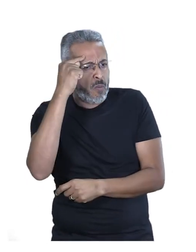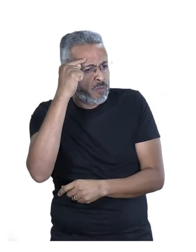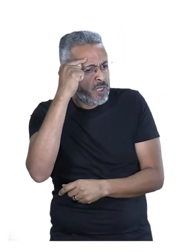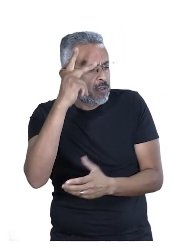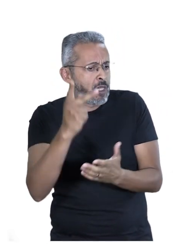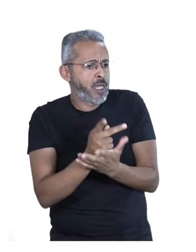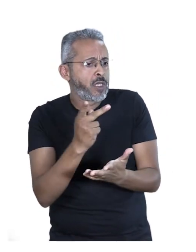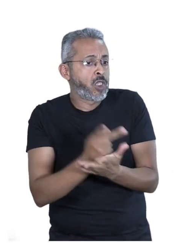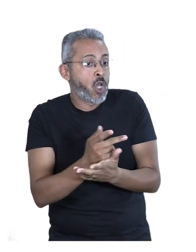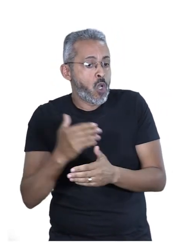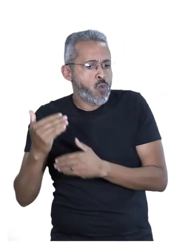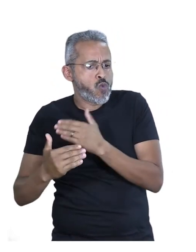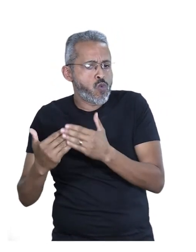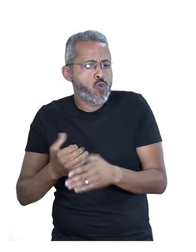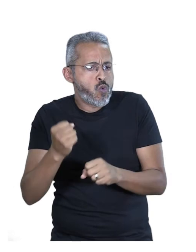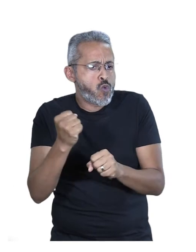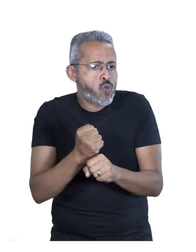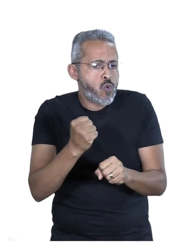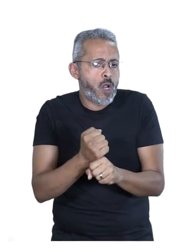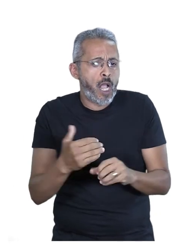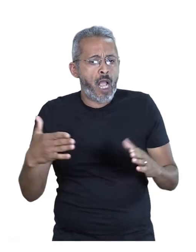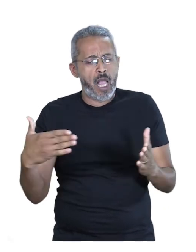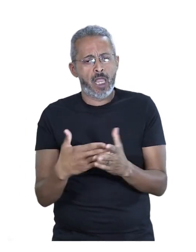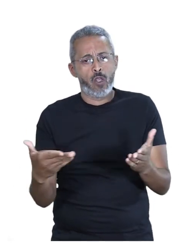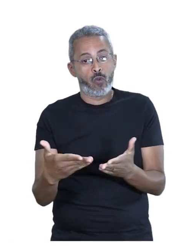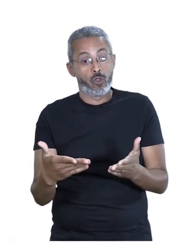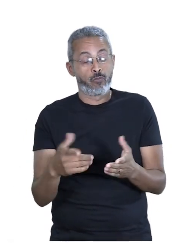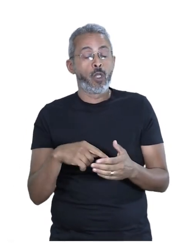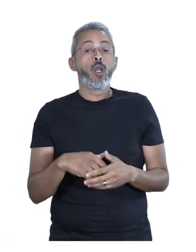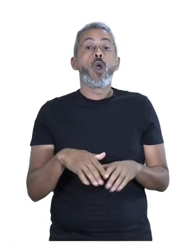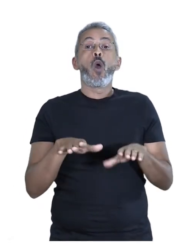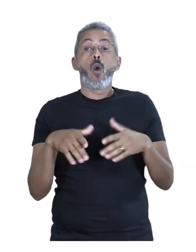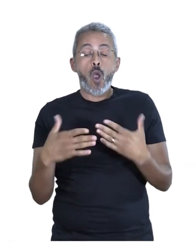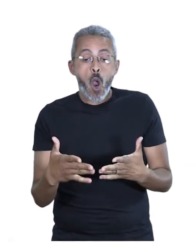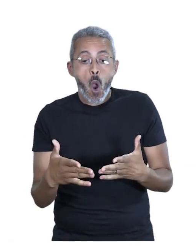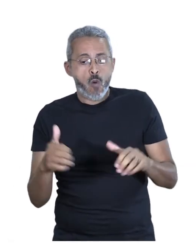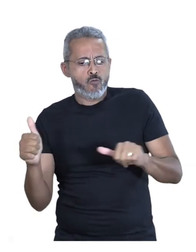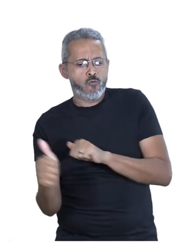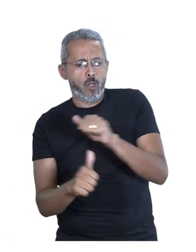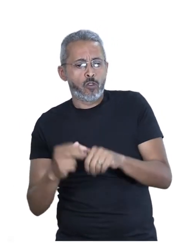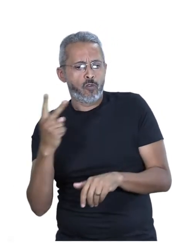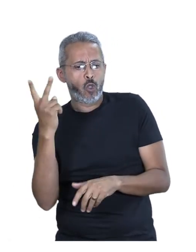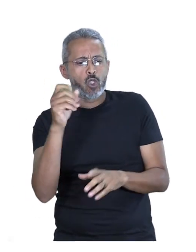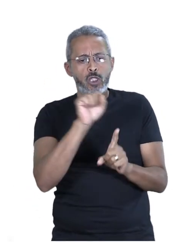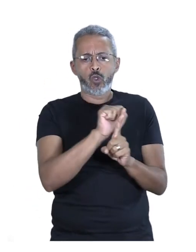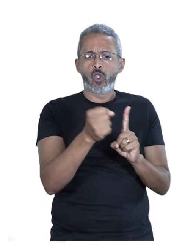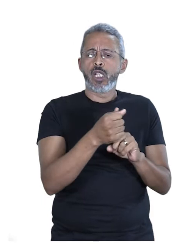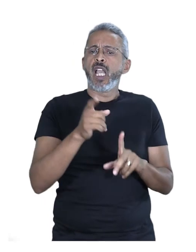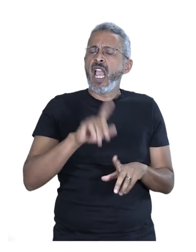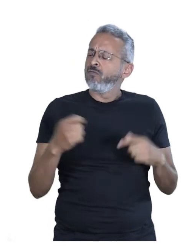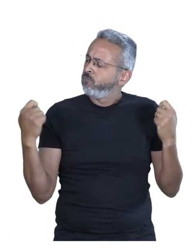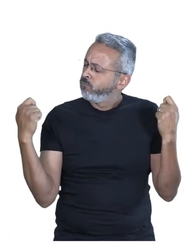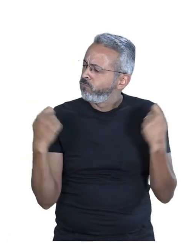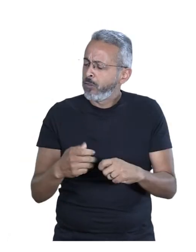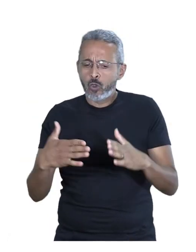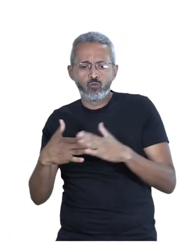construídos em outros momentos históricos. Assim, uma mudança nos valores da sociedade é fundamental para transpor as